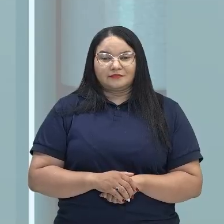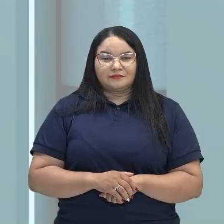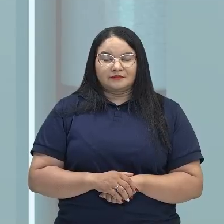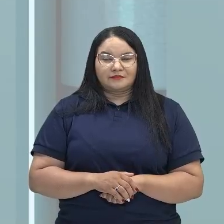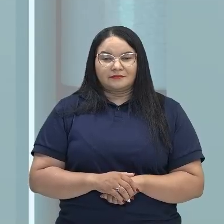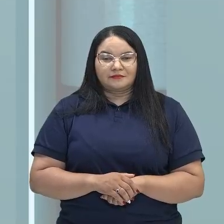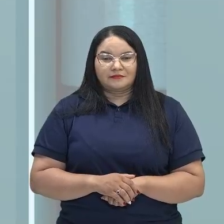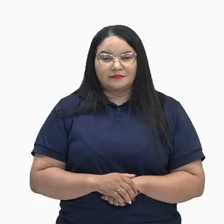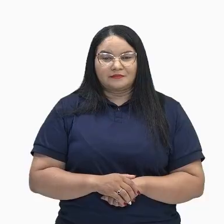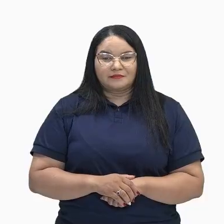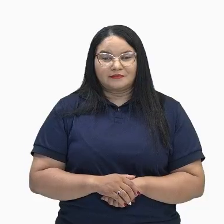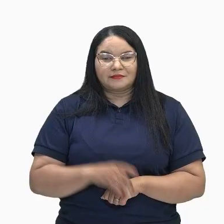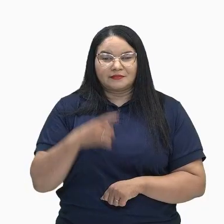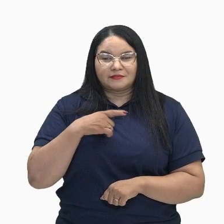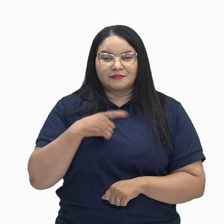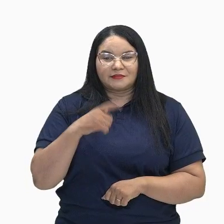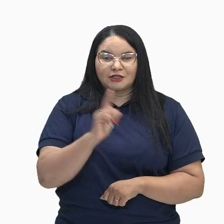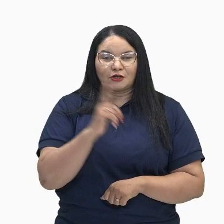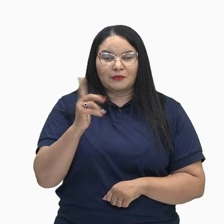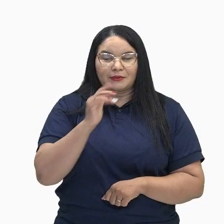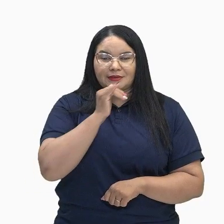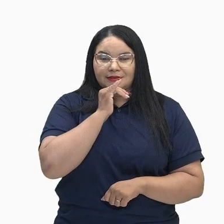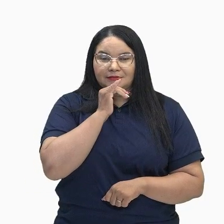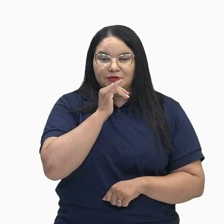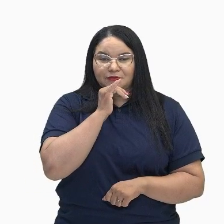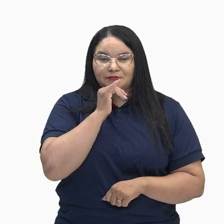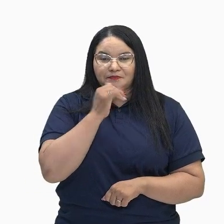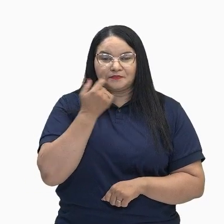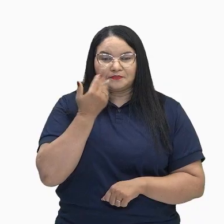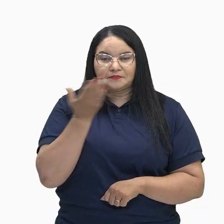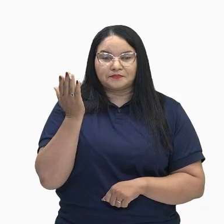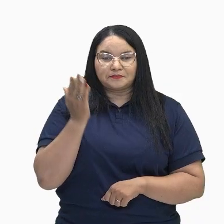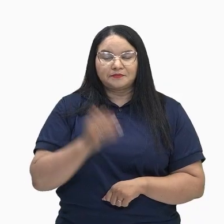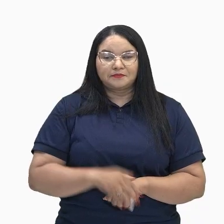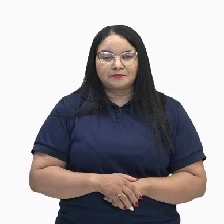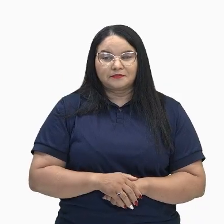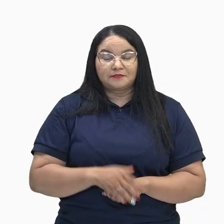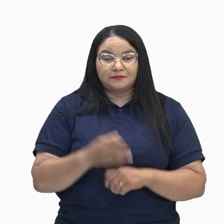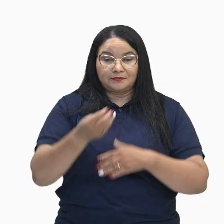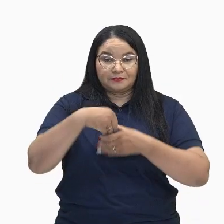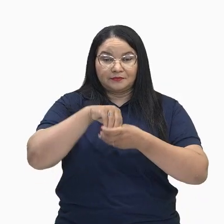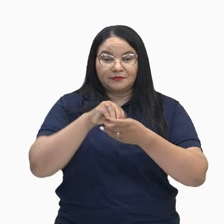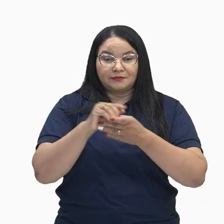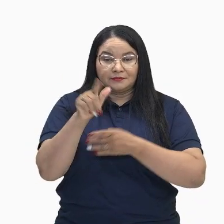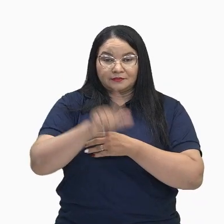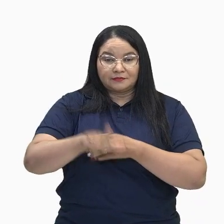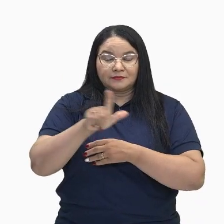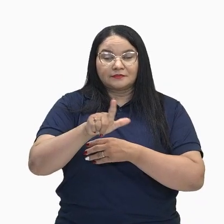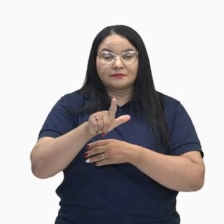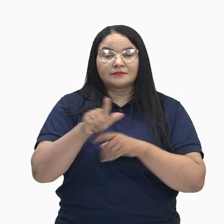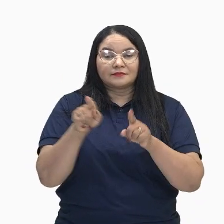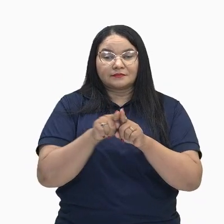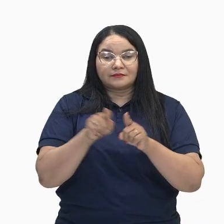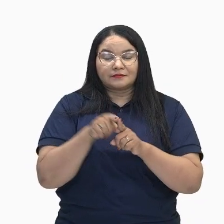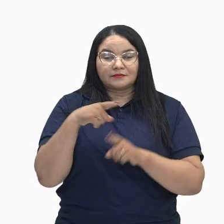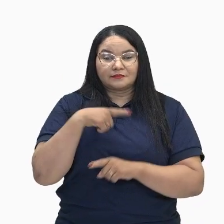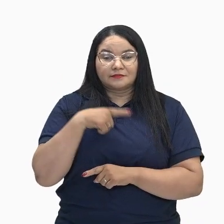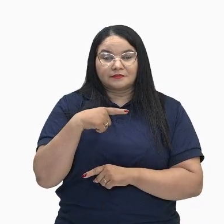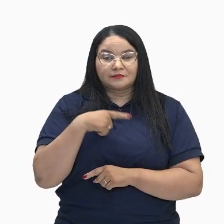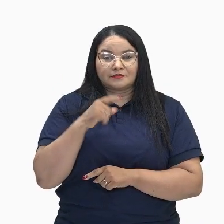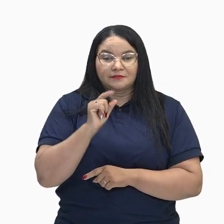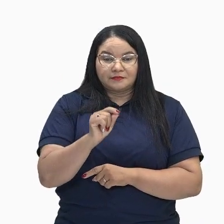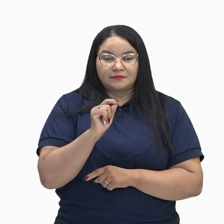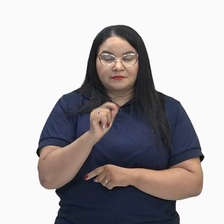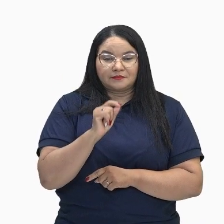Então, temos mais outros exemplos do paradoxo na literatura. Aqui, nós vamos ler